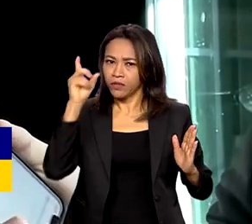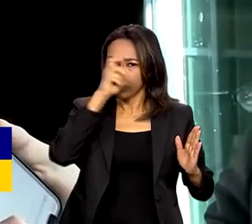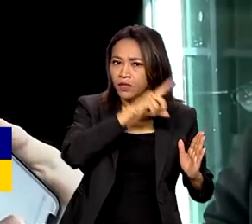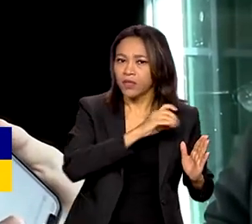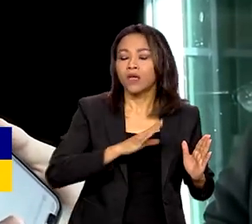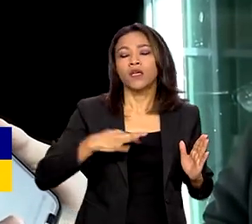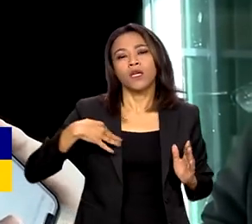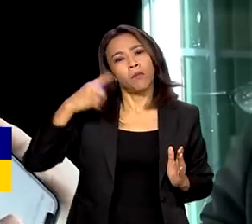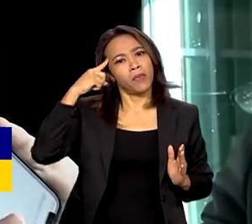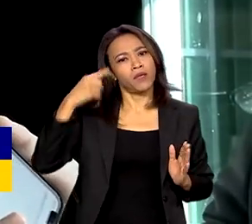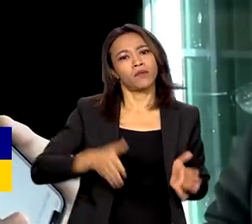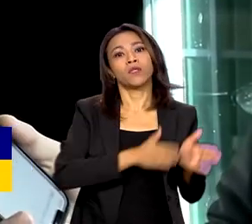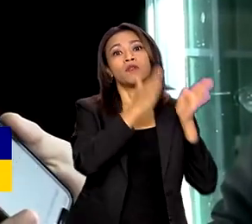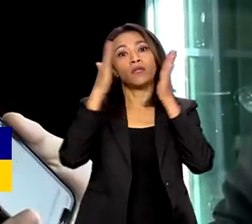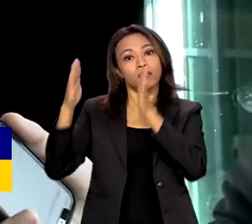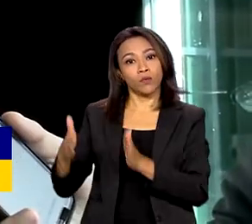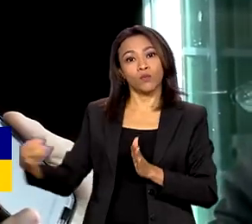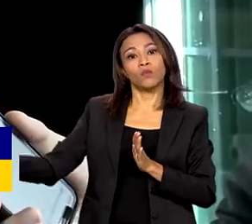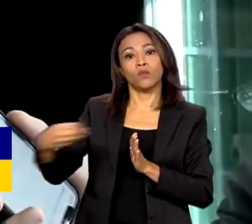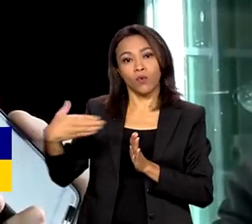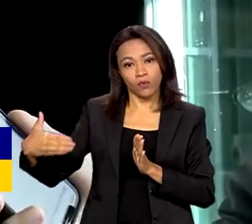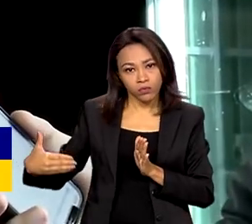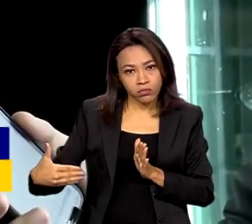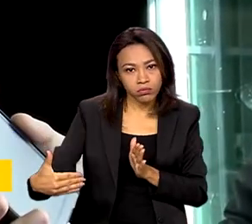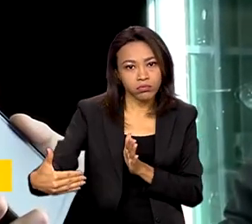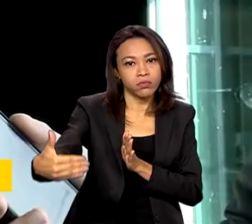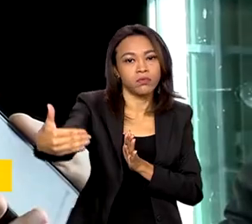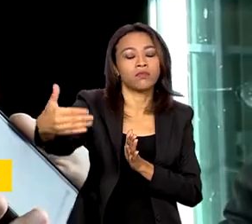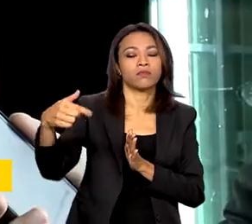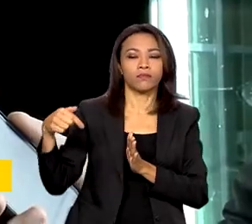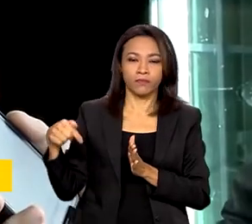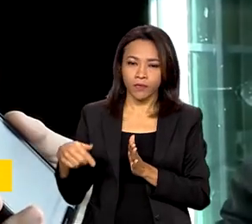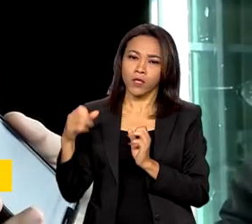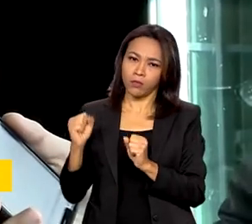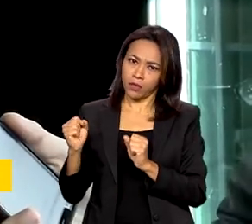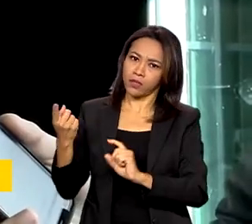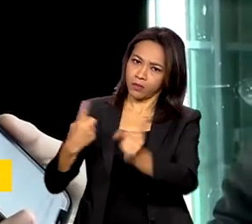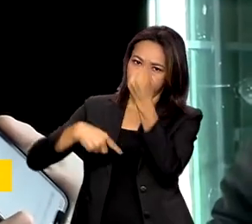um ciclo que pode ser muito promissor para o Brasil.